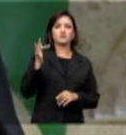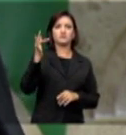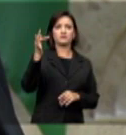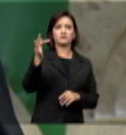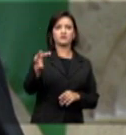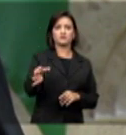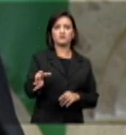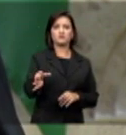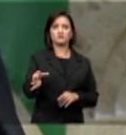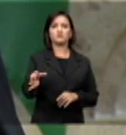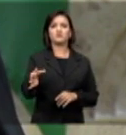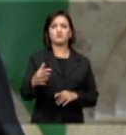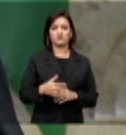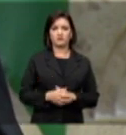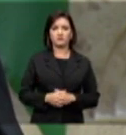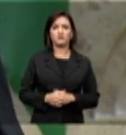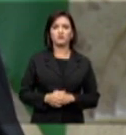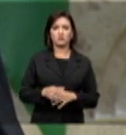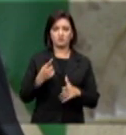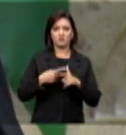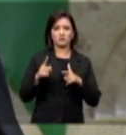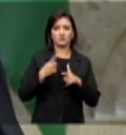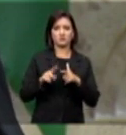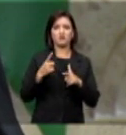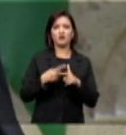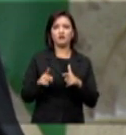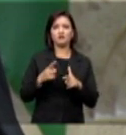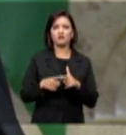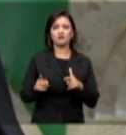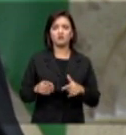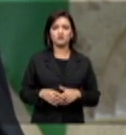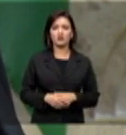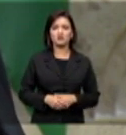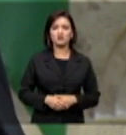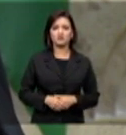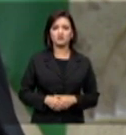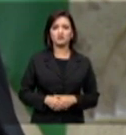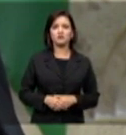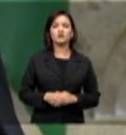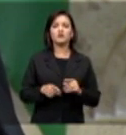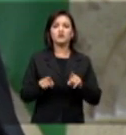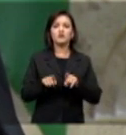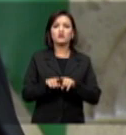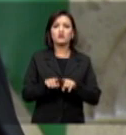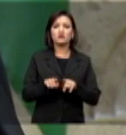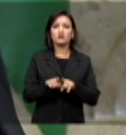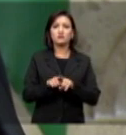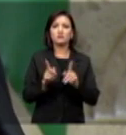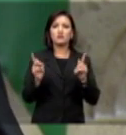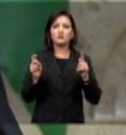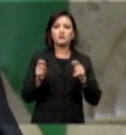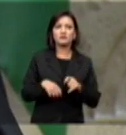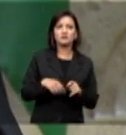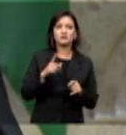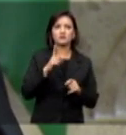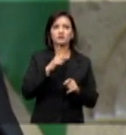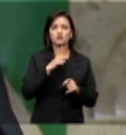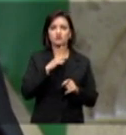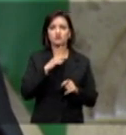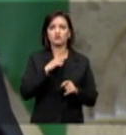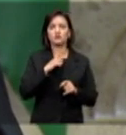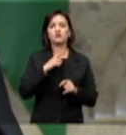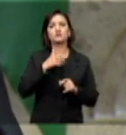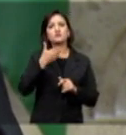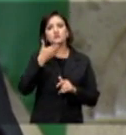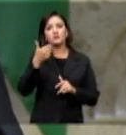obrigatoriedade de investimentos definidos em aumento de capacidade e solução de conflitos urbanos em curto tempo. As regras